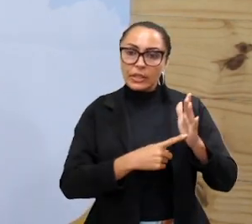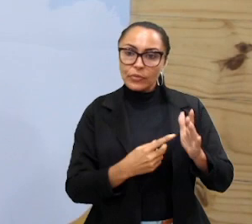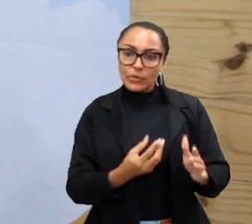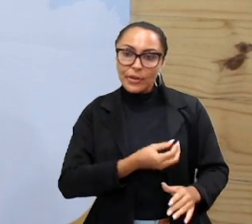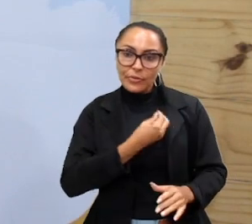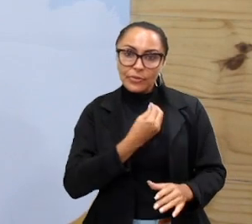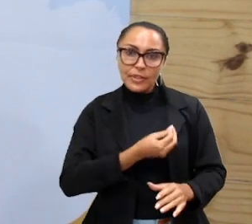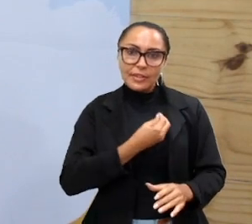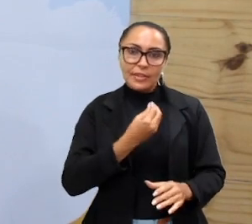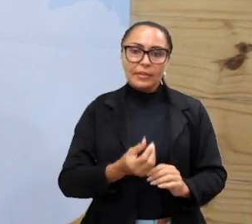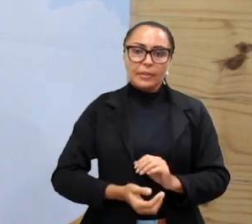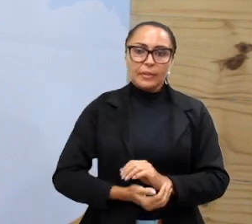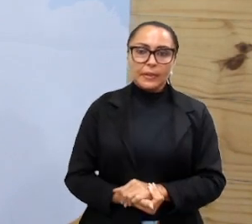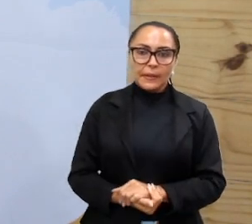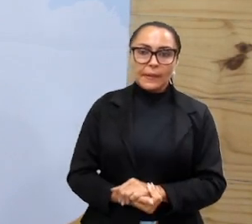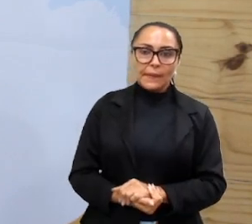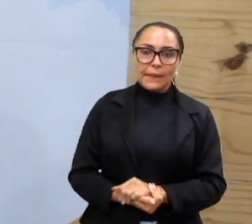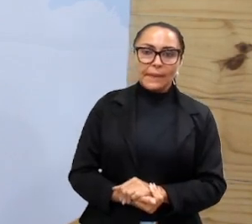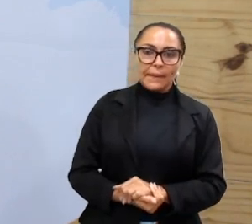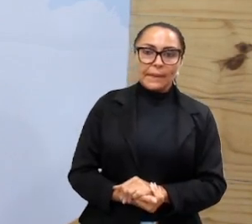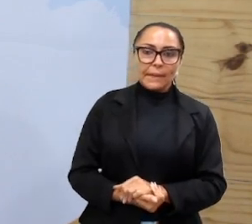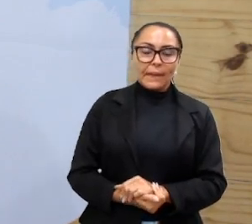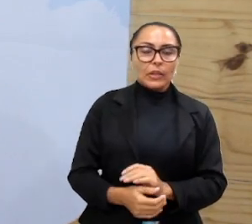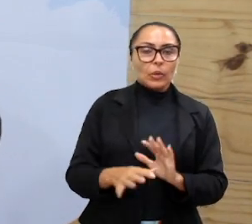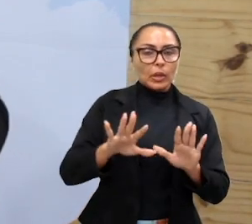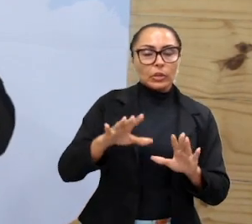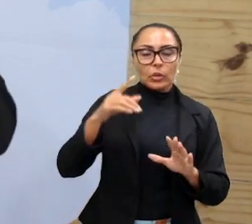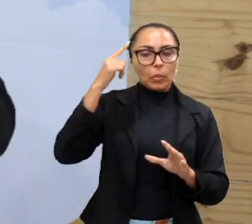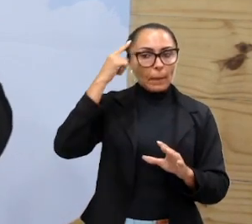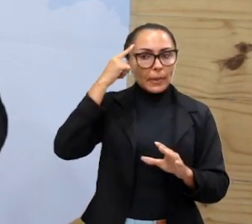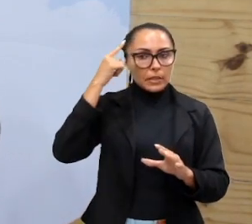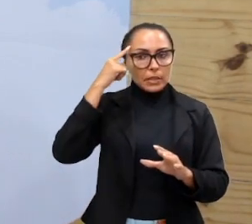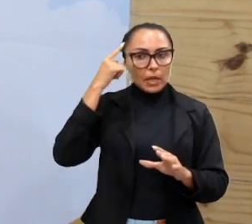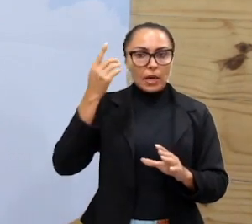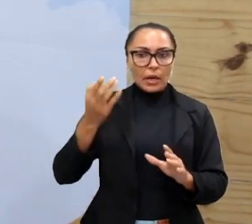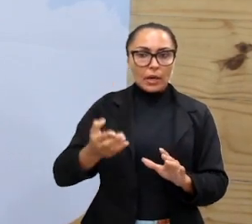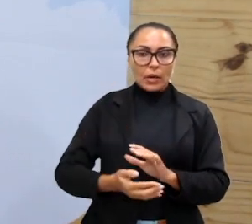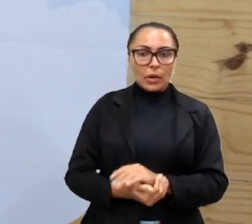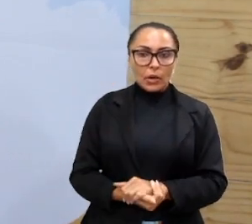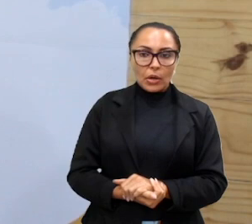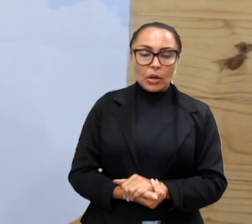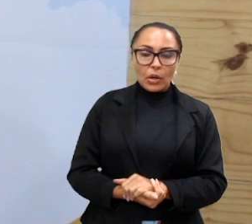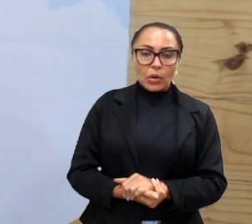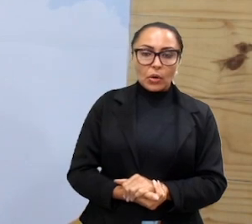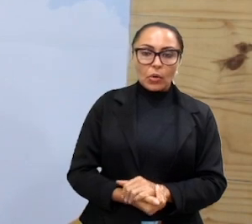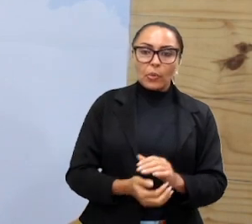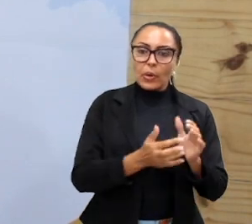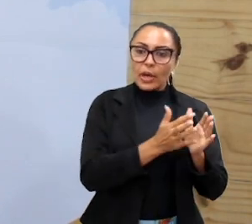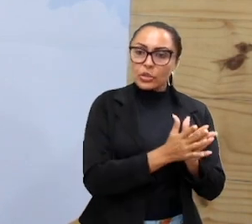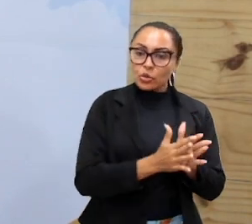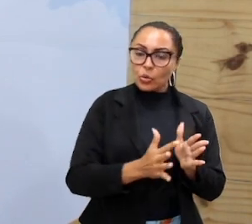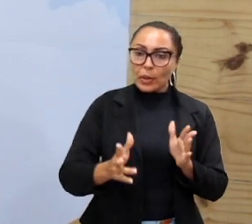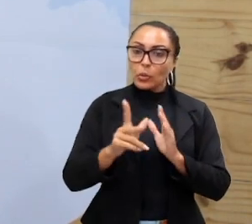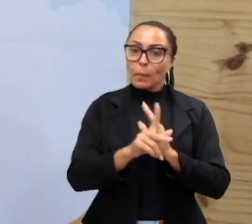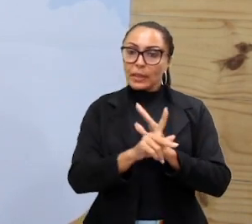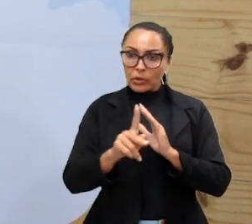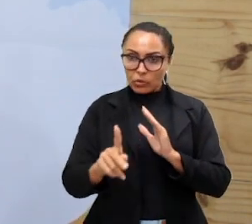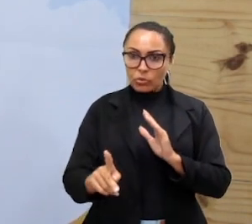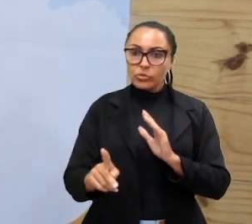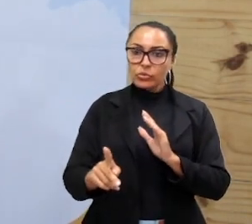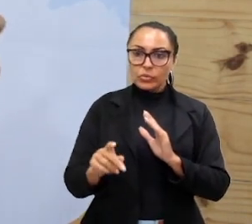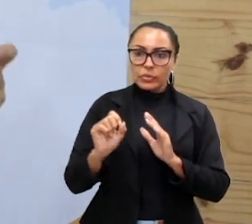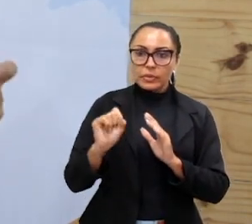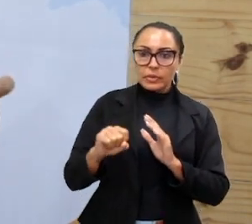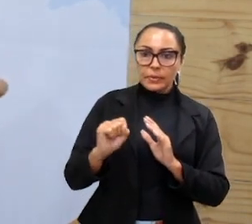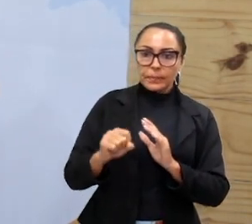das pessoas. Então, não há como deixar de pensar a mídia com esse instrumento pedagógico. Claro que